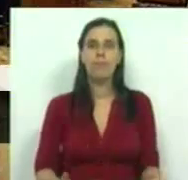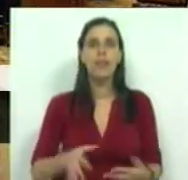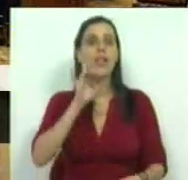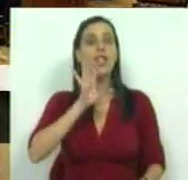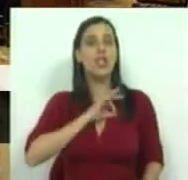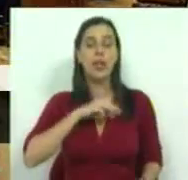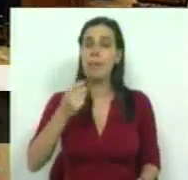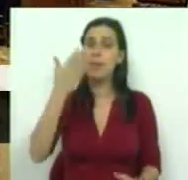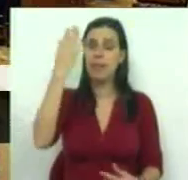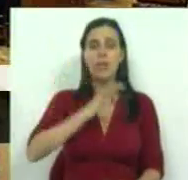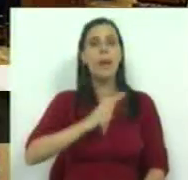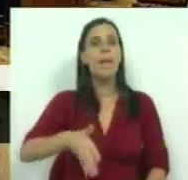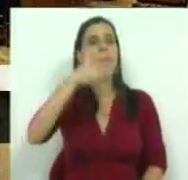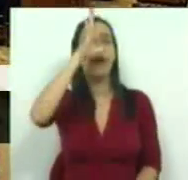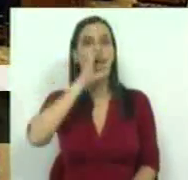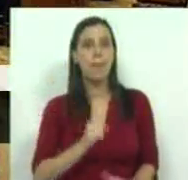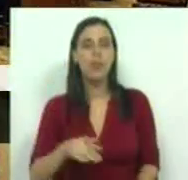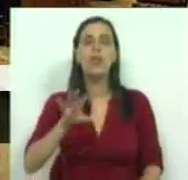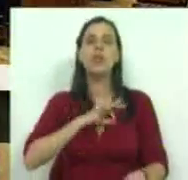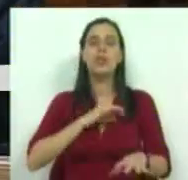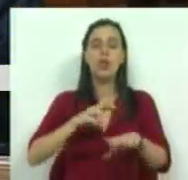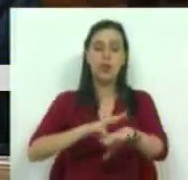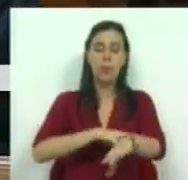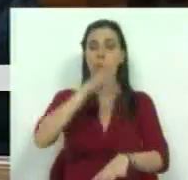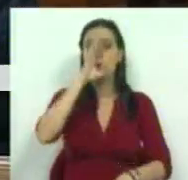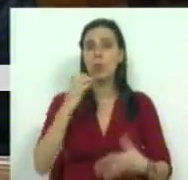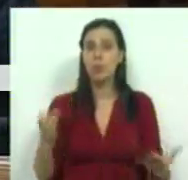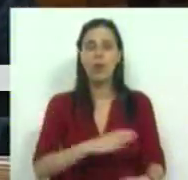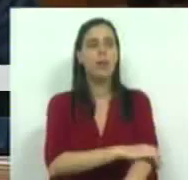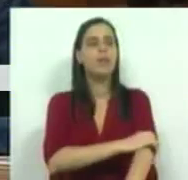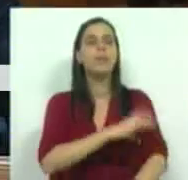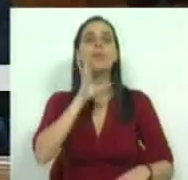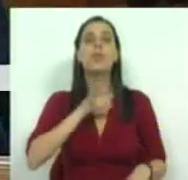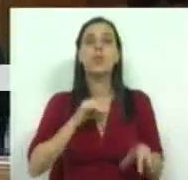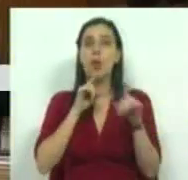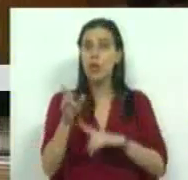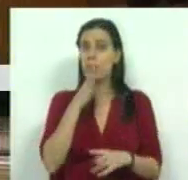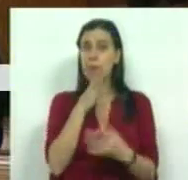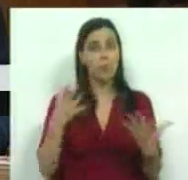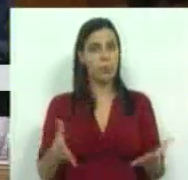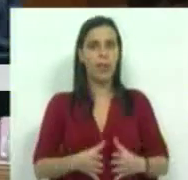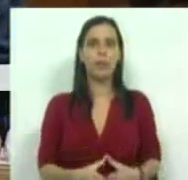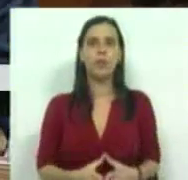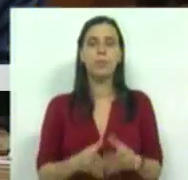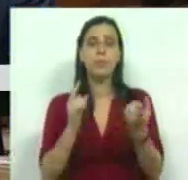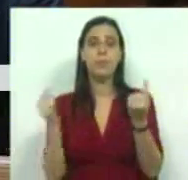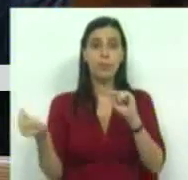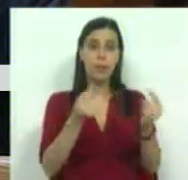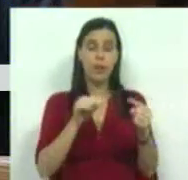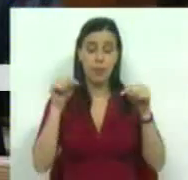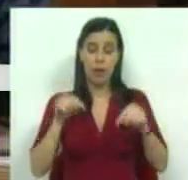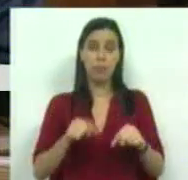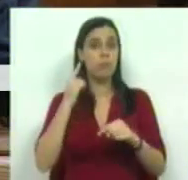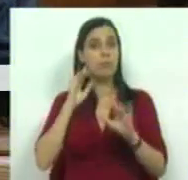Senhora Presidente, Senhor Primeiro-Ministro, Senhoras e Senhores Membros do Governo, Senhoras e Senhores Deputados. O debate que agora